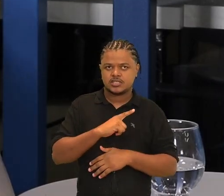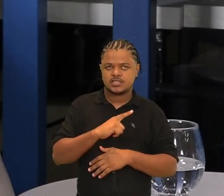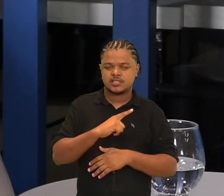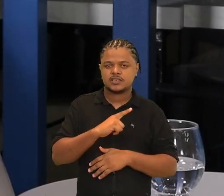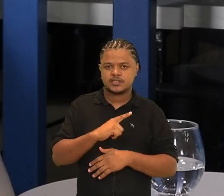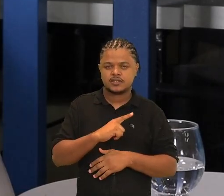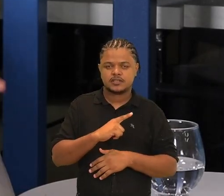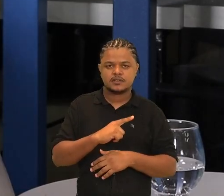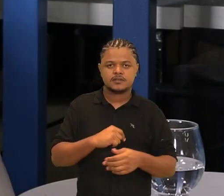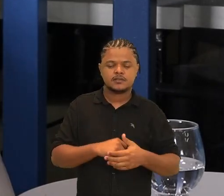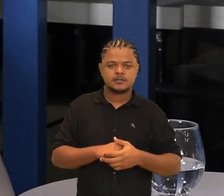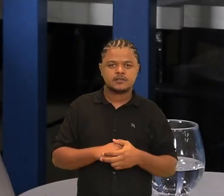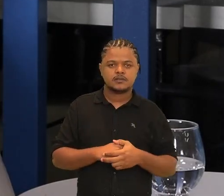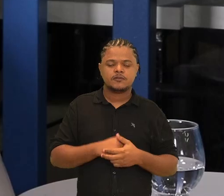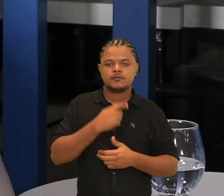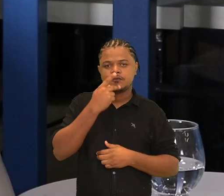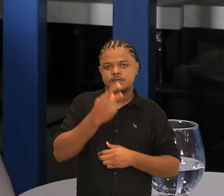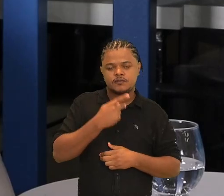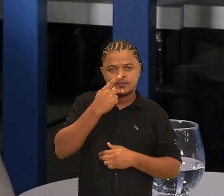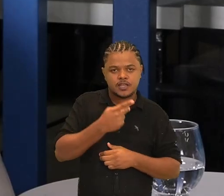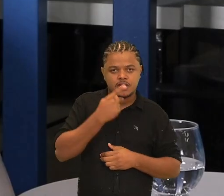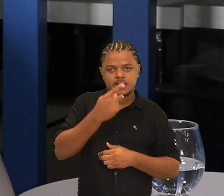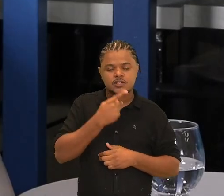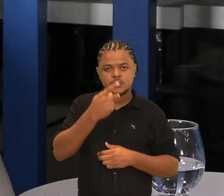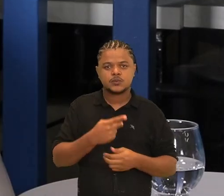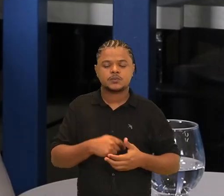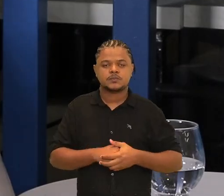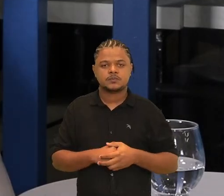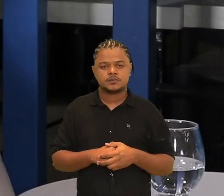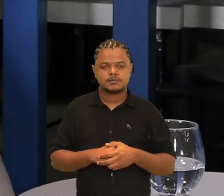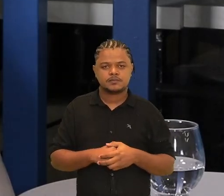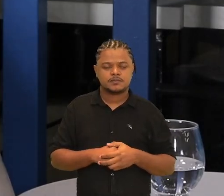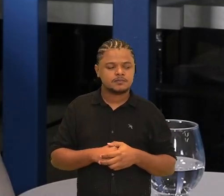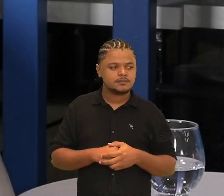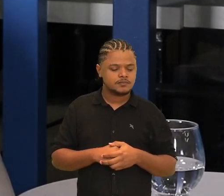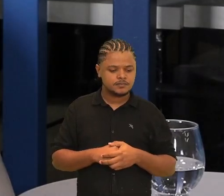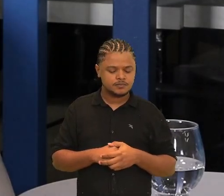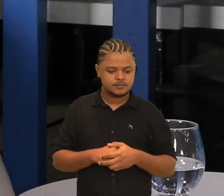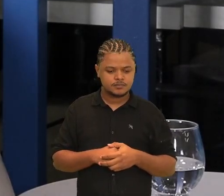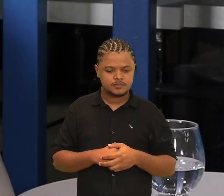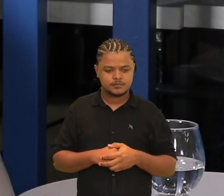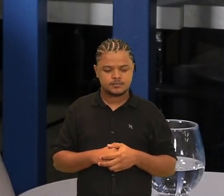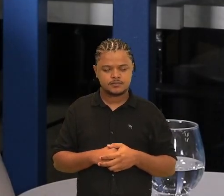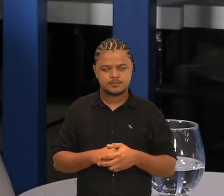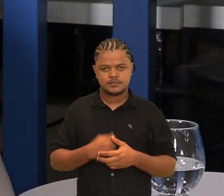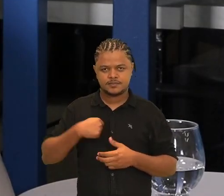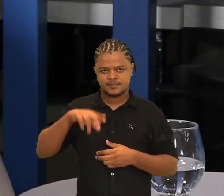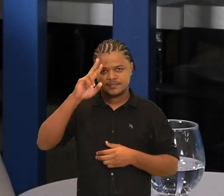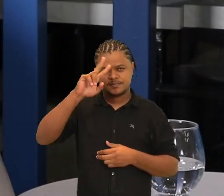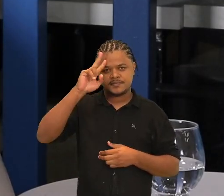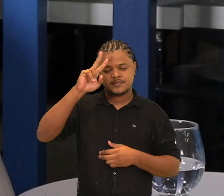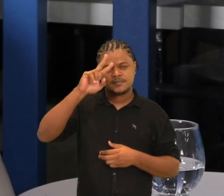já deveria estar falando algumas palavras e isso não aconteceu com ele. E eu recordo